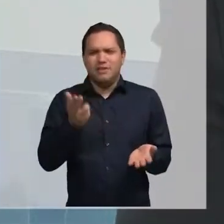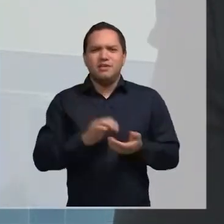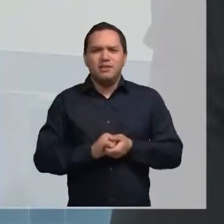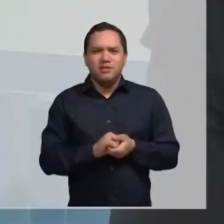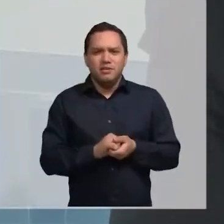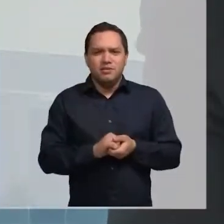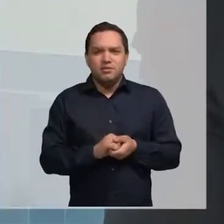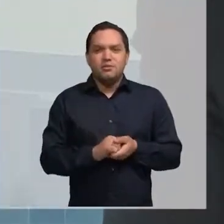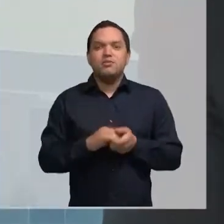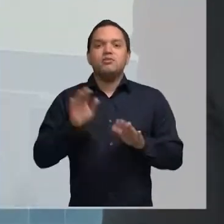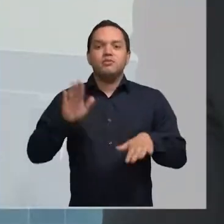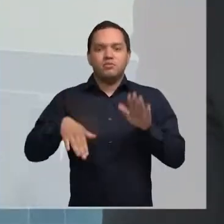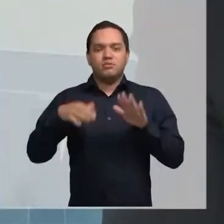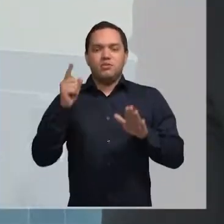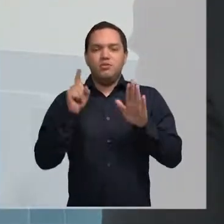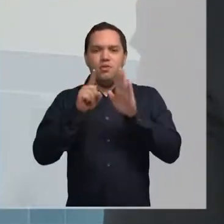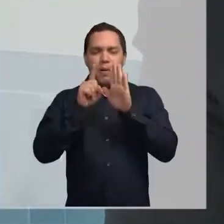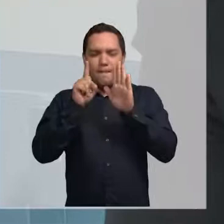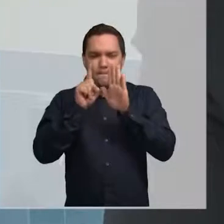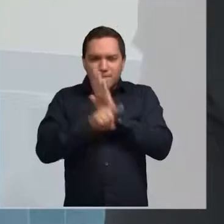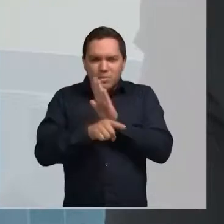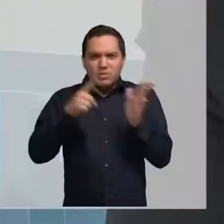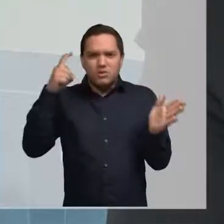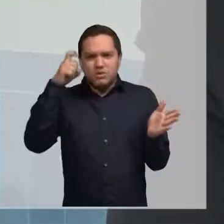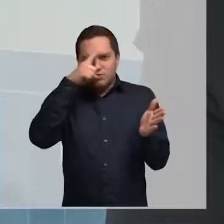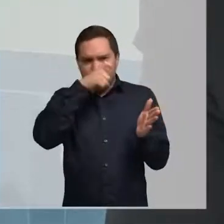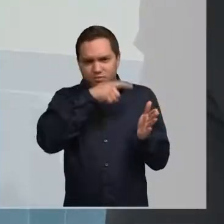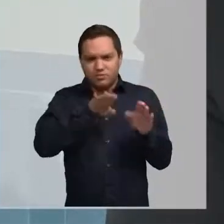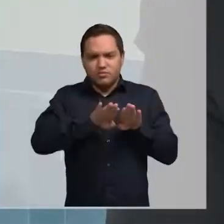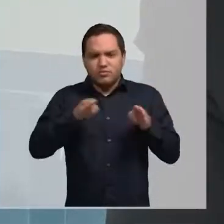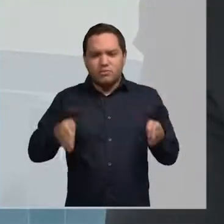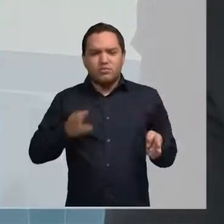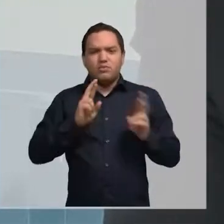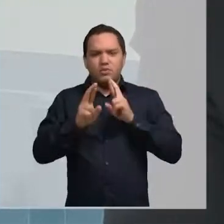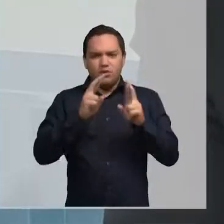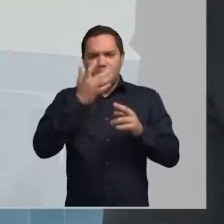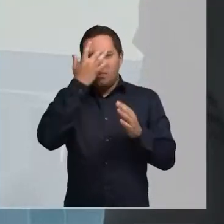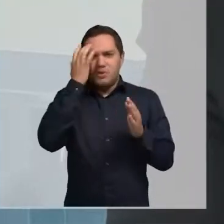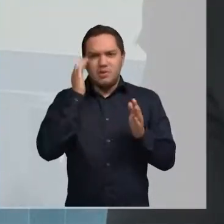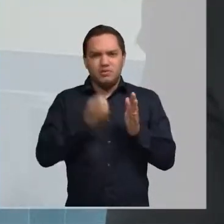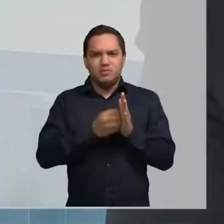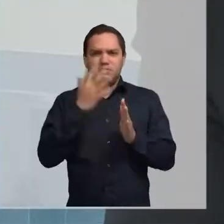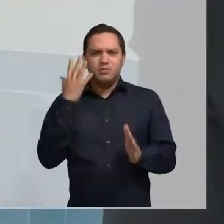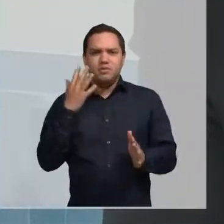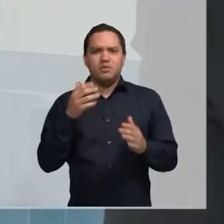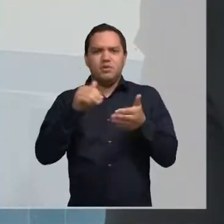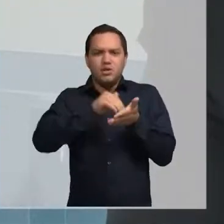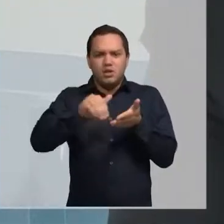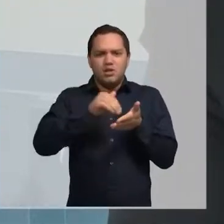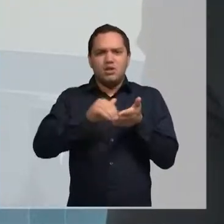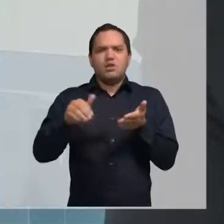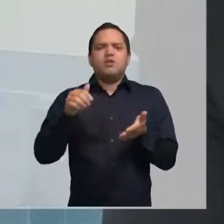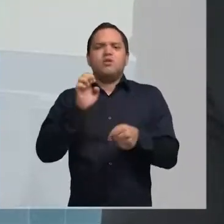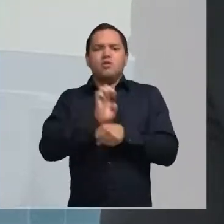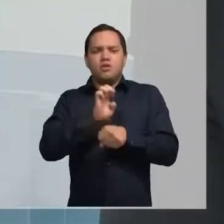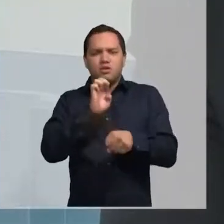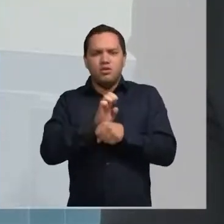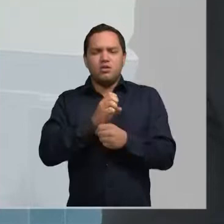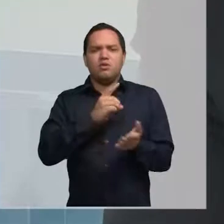perguntei coisas aqui difíceis de ser respondidas. Nessa bancada aqui eu entrevistei muita gente já nesses 7 anos, secretário de Estado, deputados